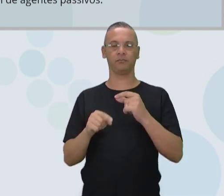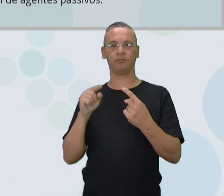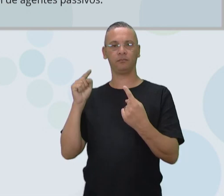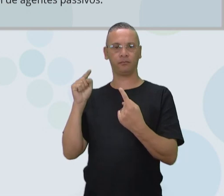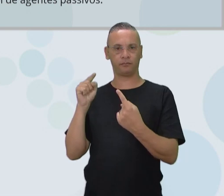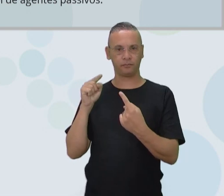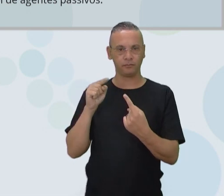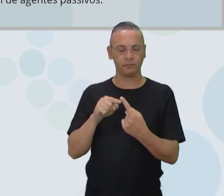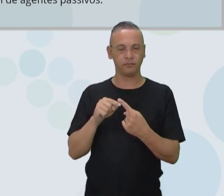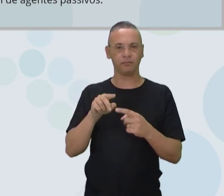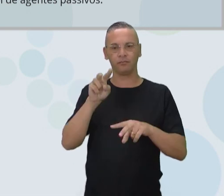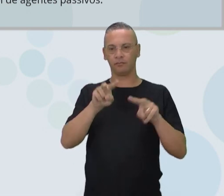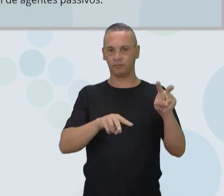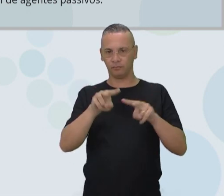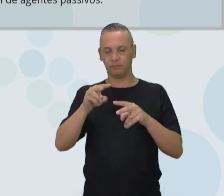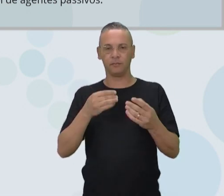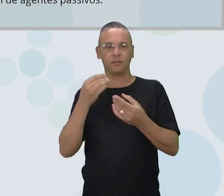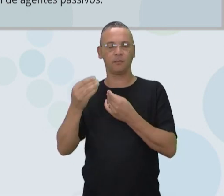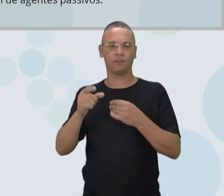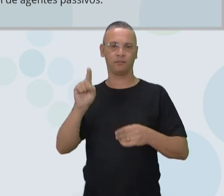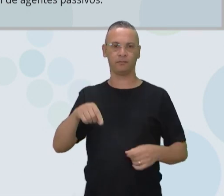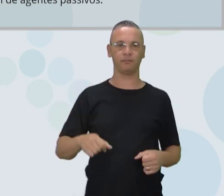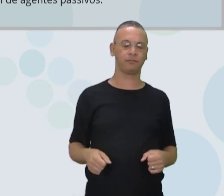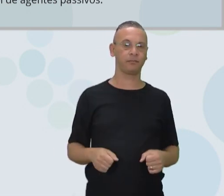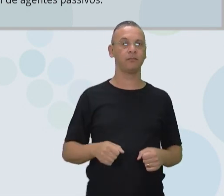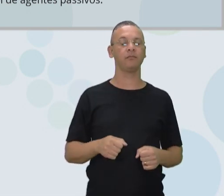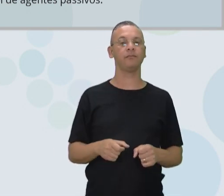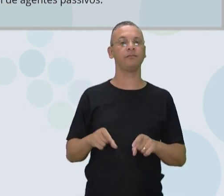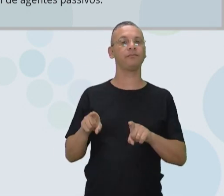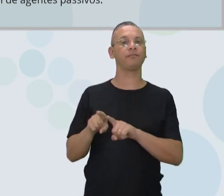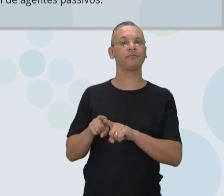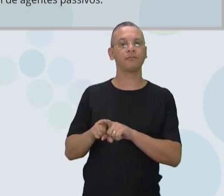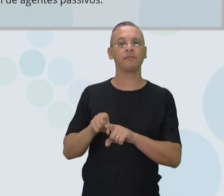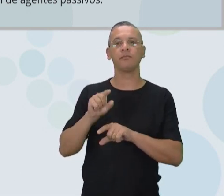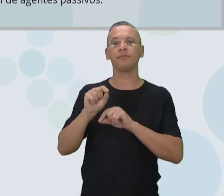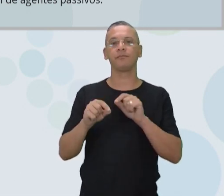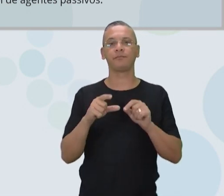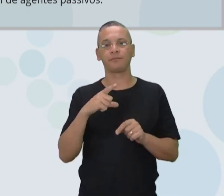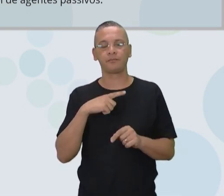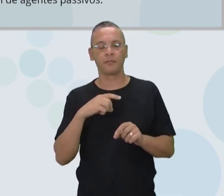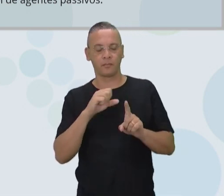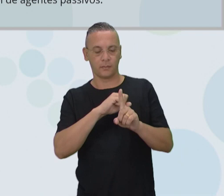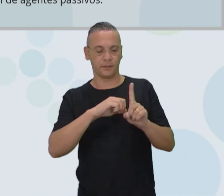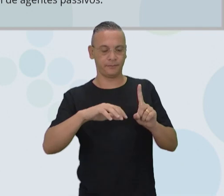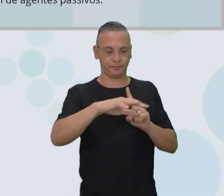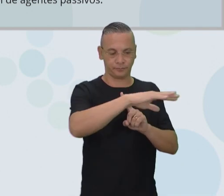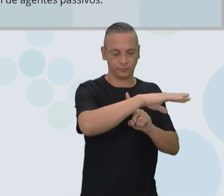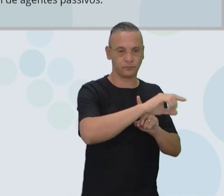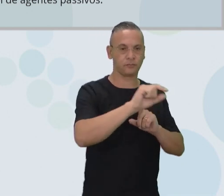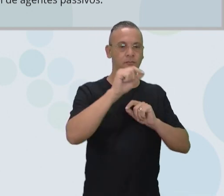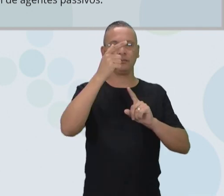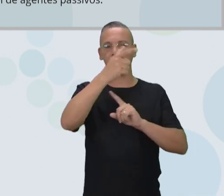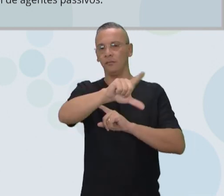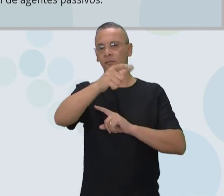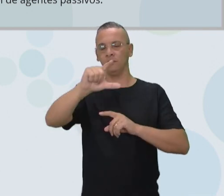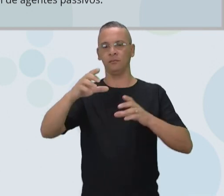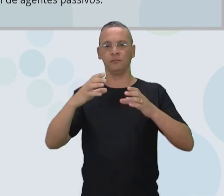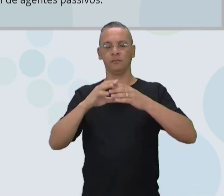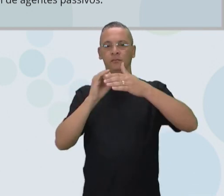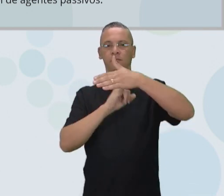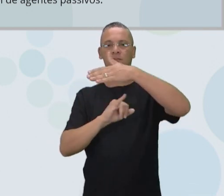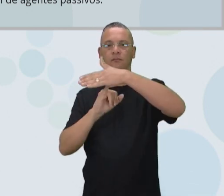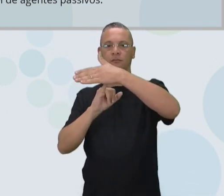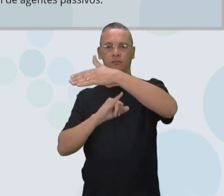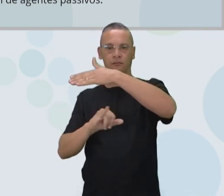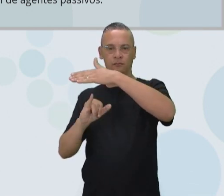da observação deste observatório. E que tem, junto com a sociedade civil, outras instituições da sociedade